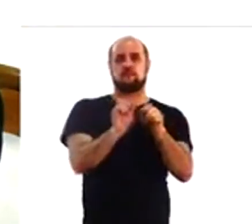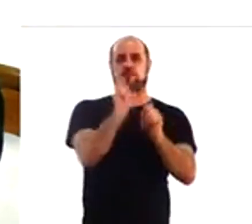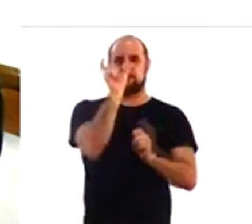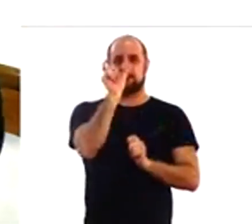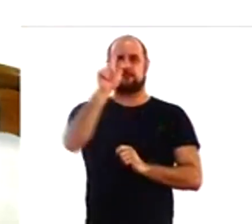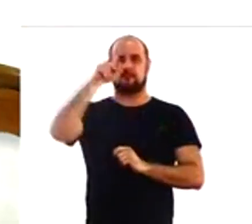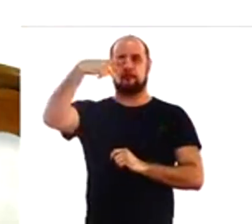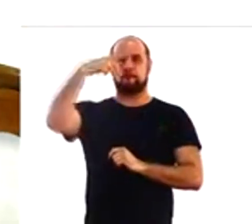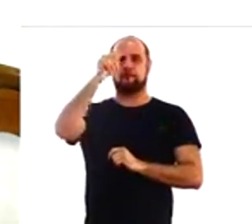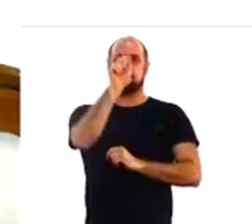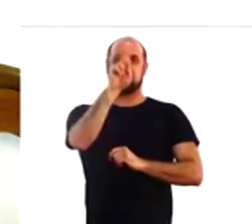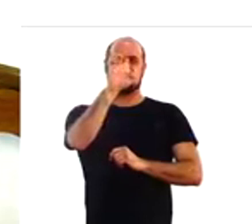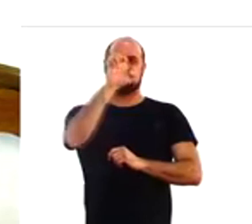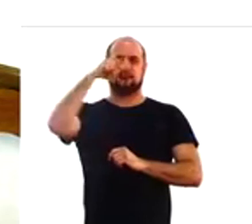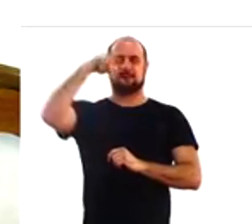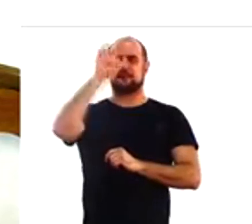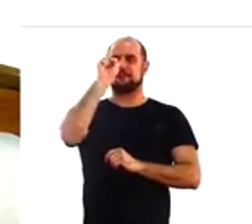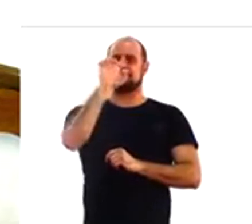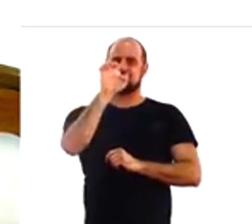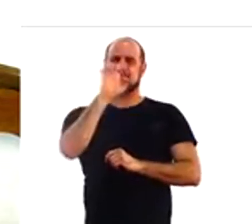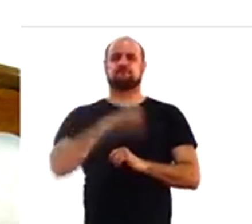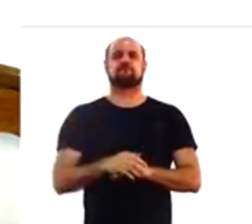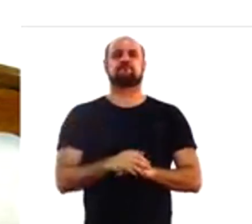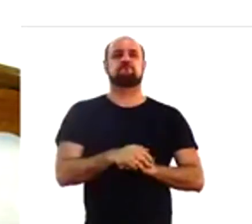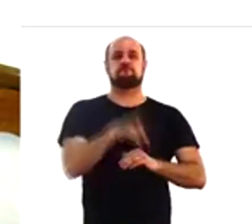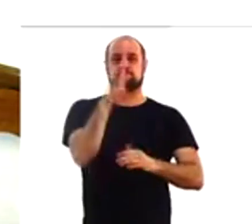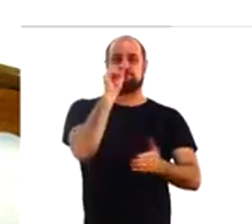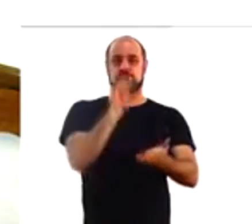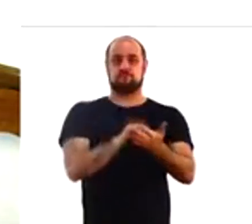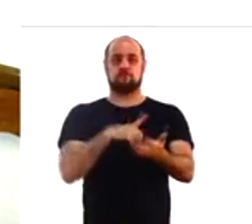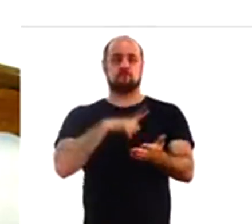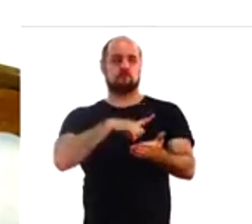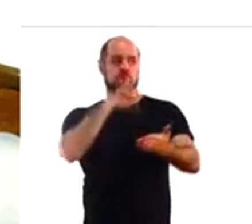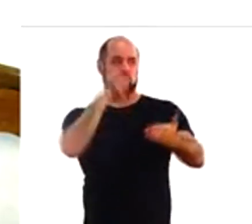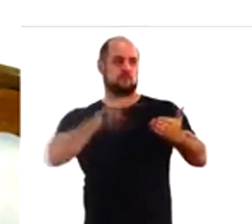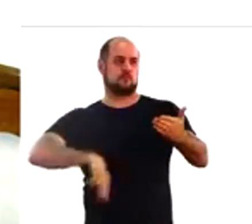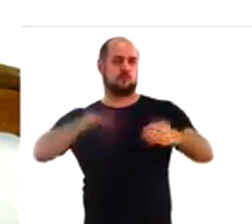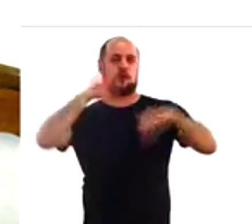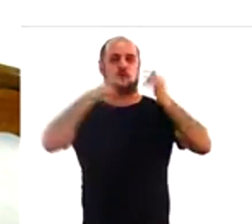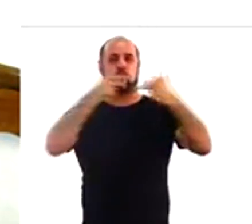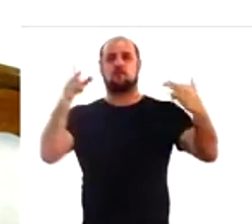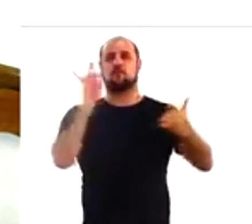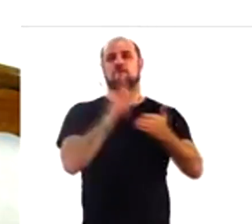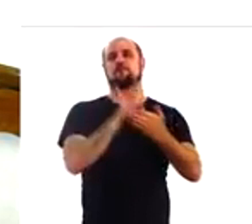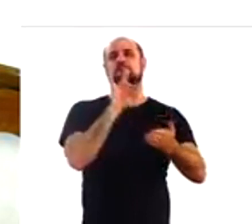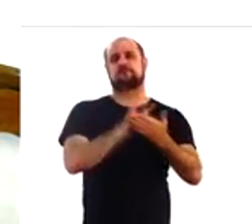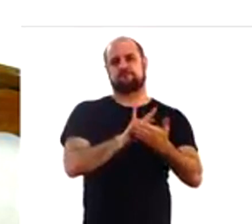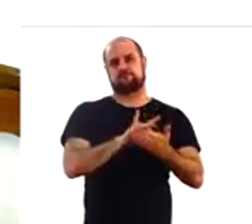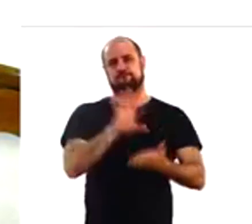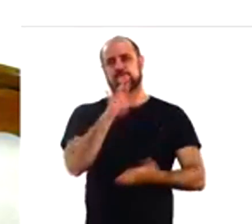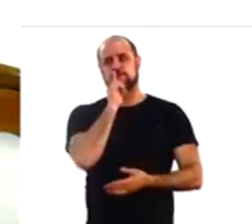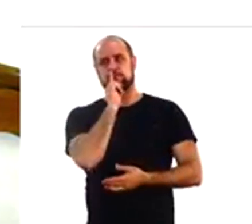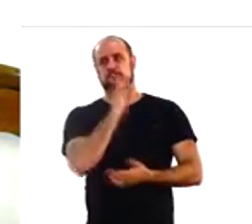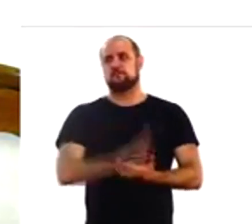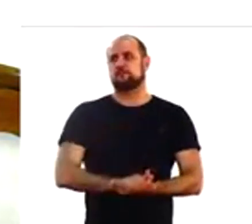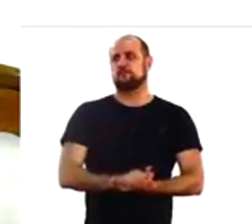e isso coloca no texto que nós estamos vendo algumas verdades. Como eu disse,